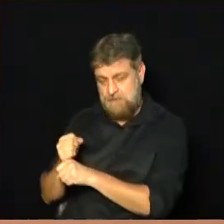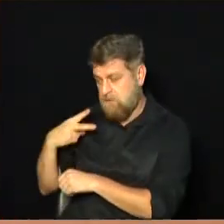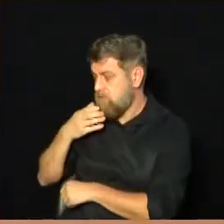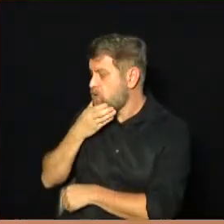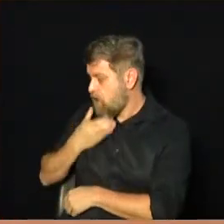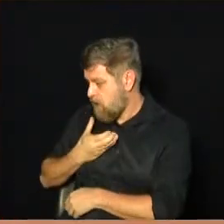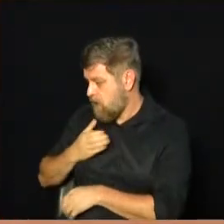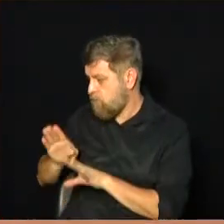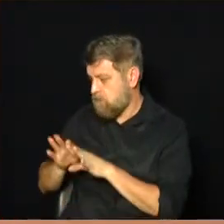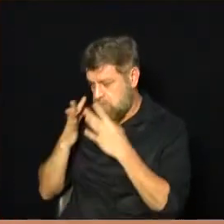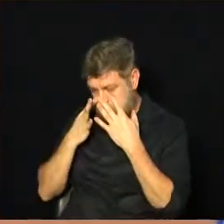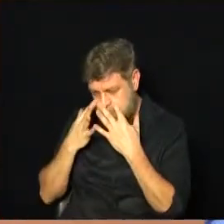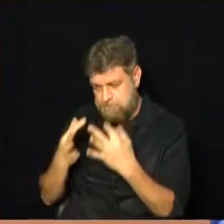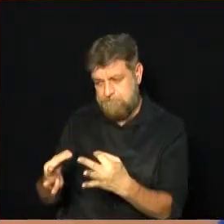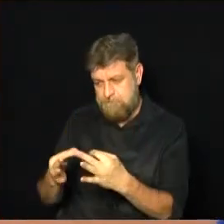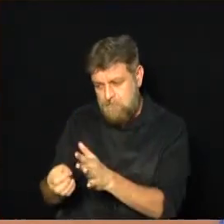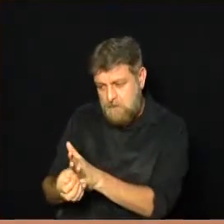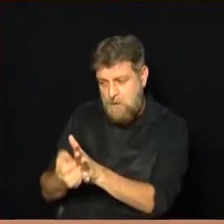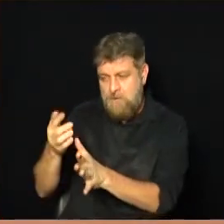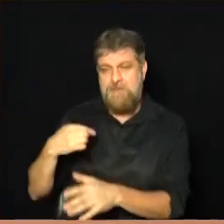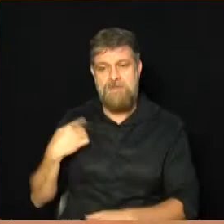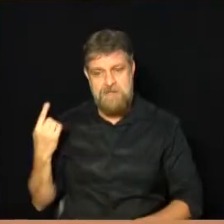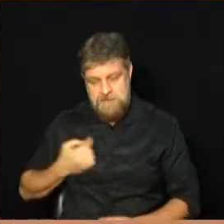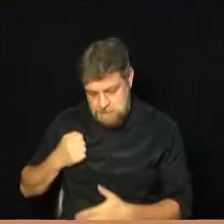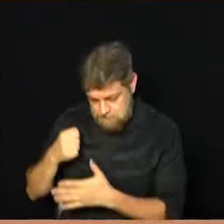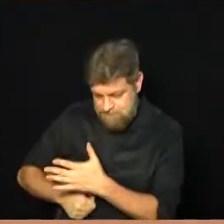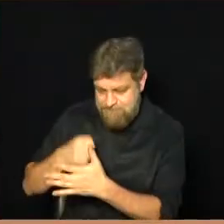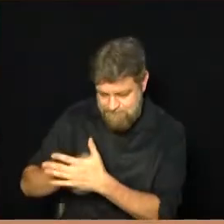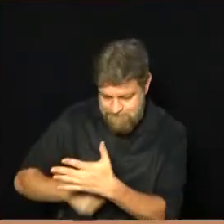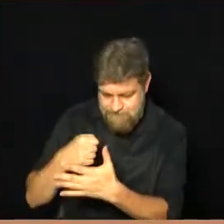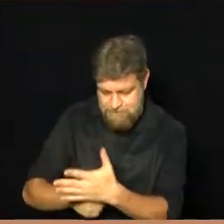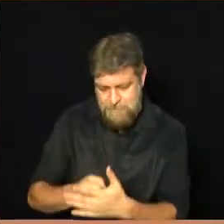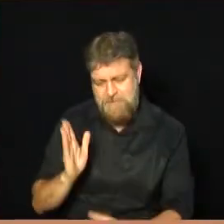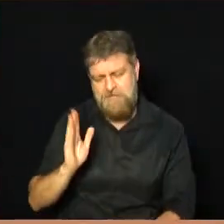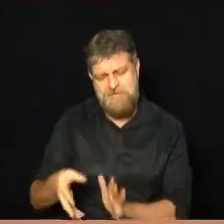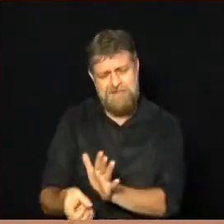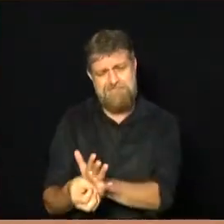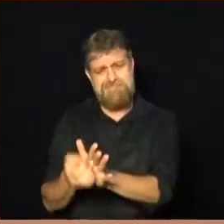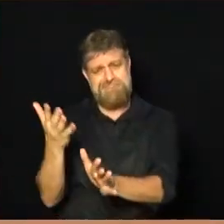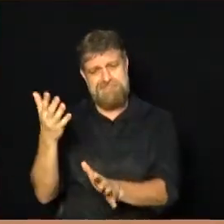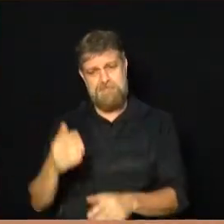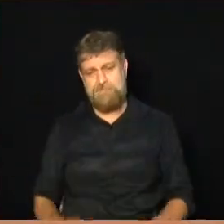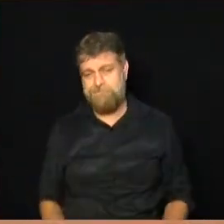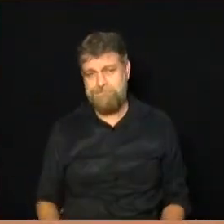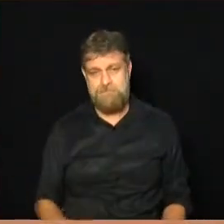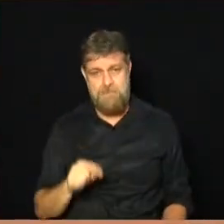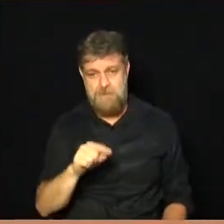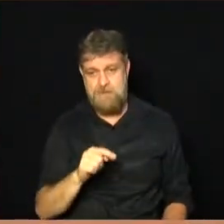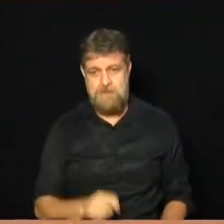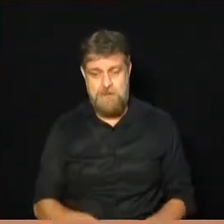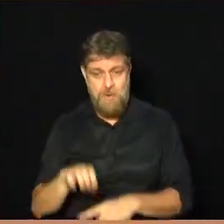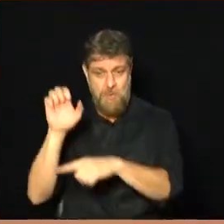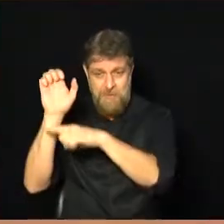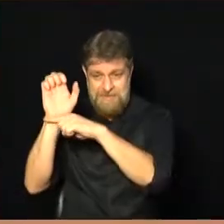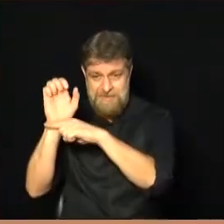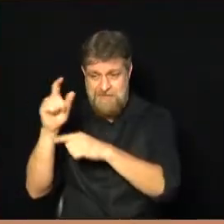nesse assunto, né, Carmo? Quantas vezes corremos atrás disso, né, Carmo? E não foi cumprido pelo Estado.